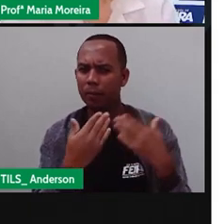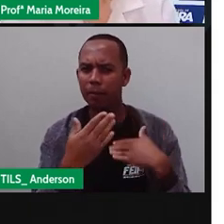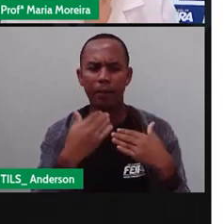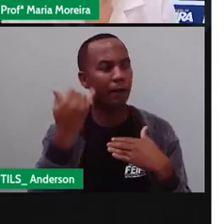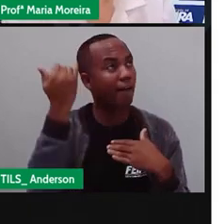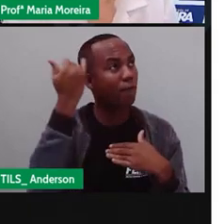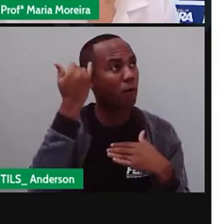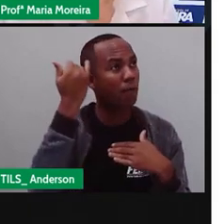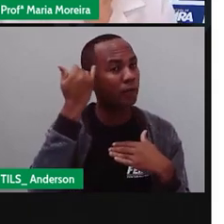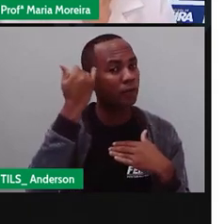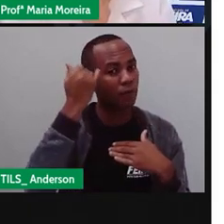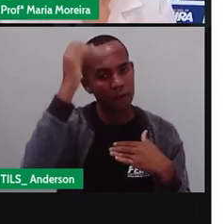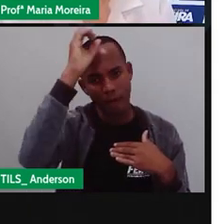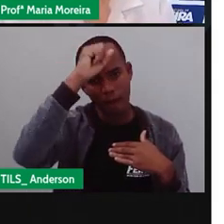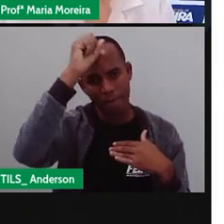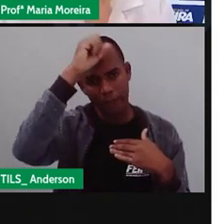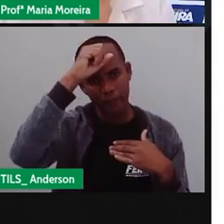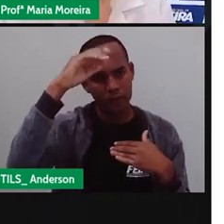fala: olha,